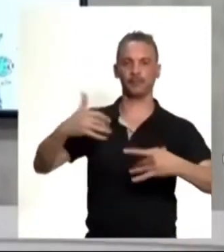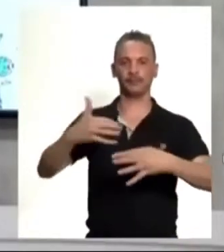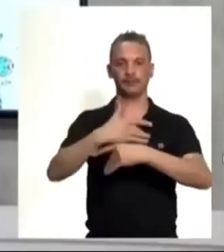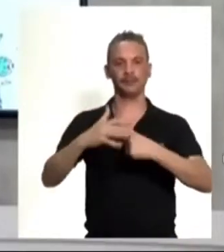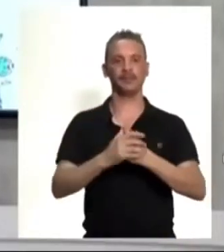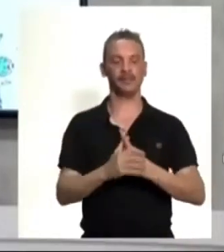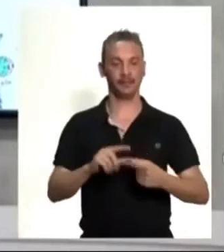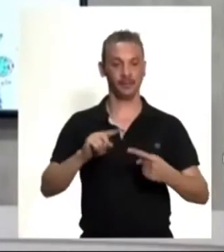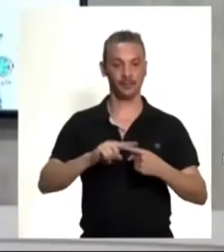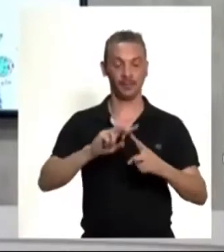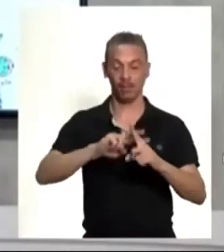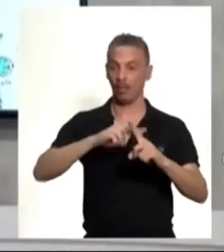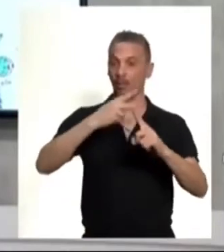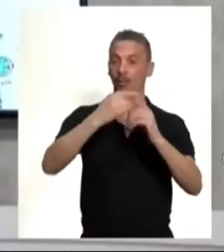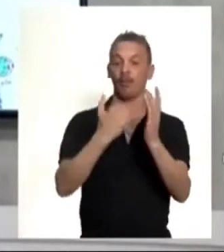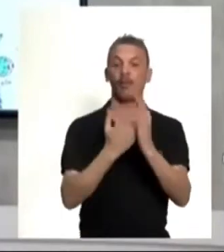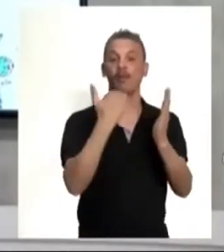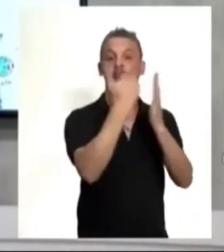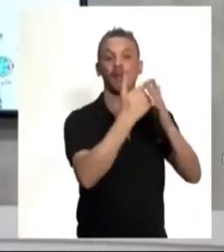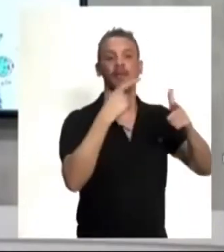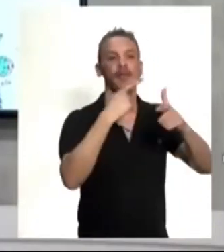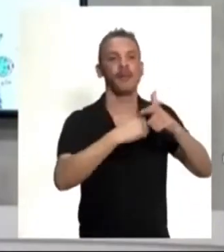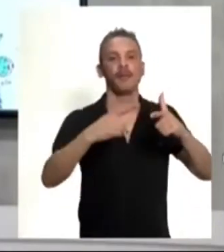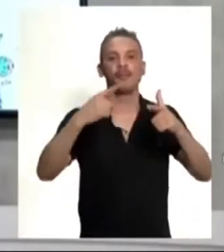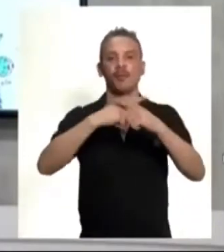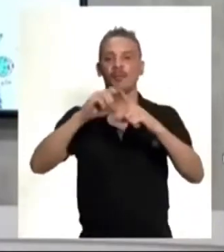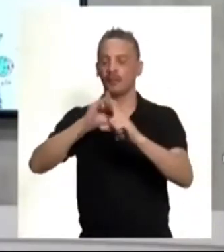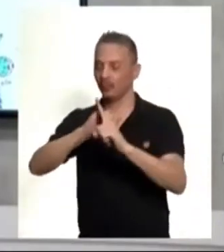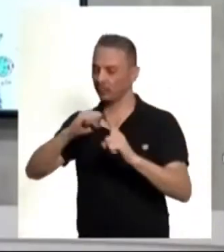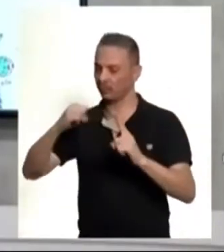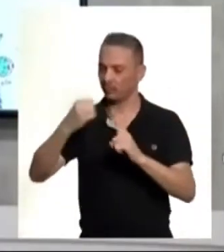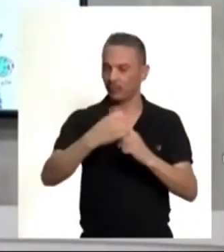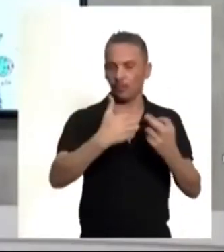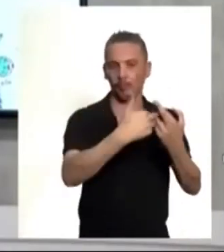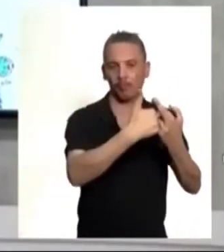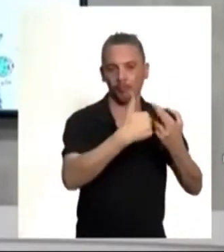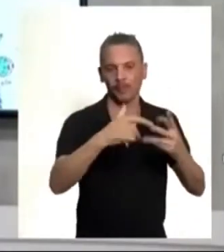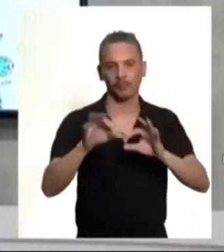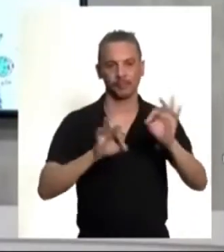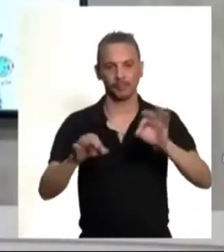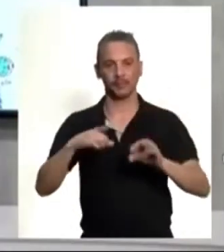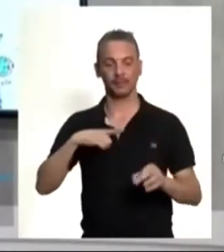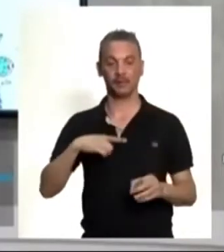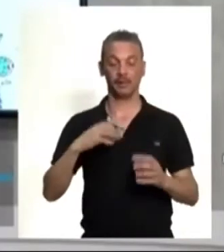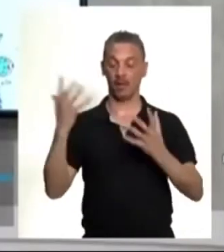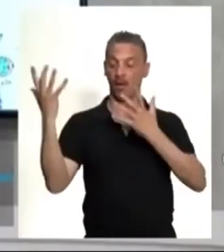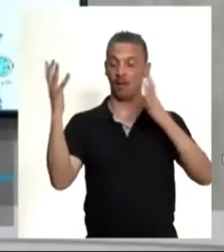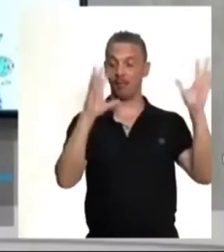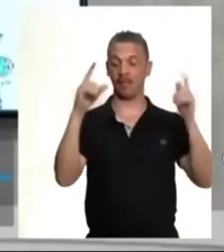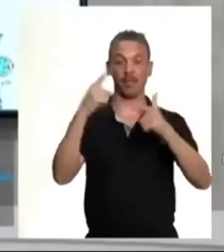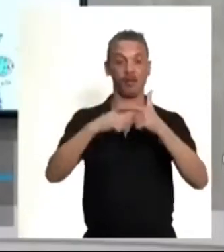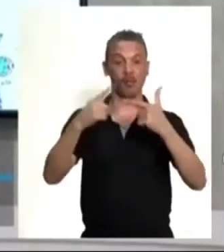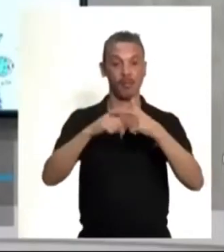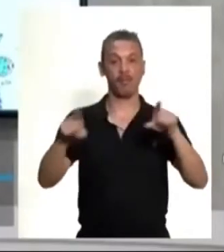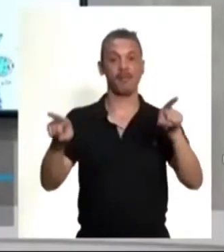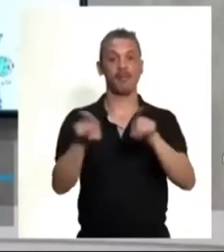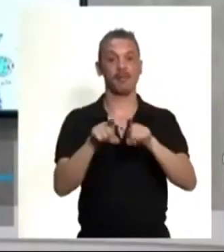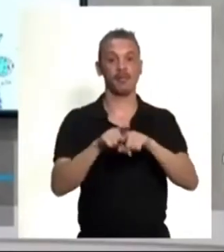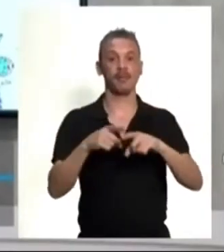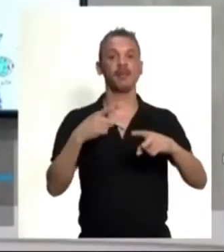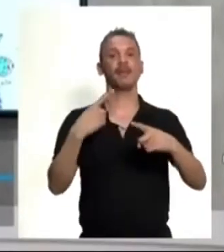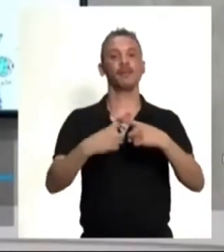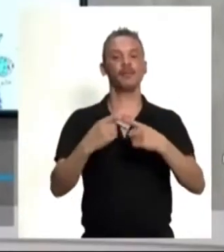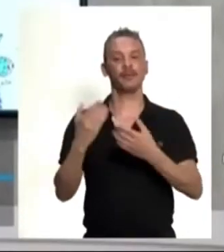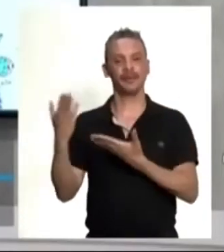ele se desdobra em problemas socioambientais, não são só sociais, não são só ambientais, decorrentes